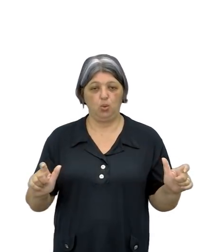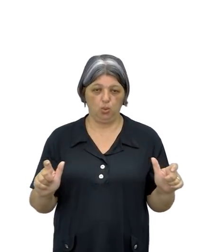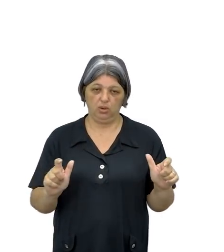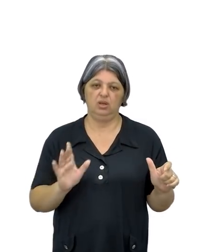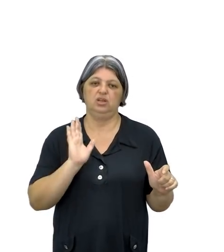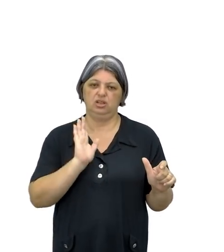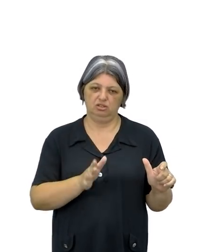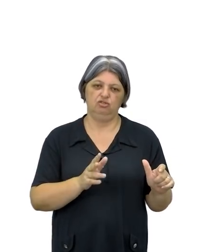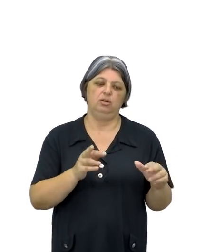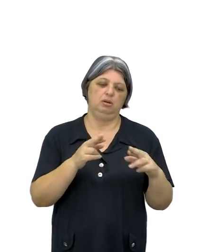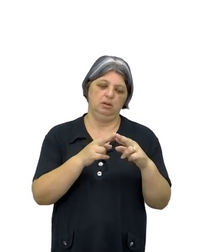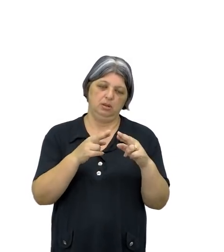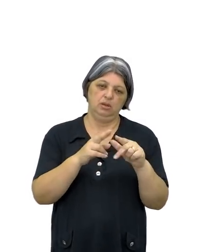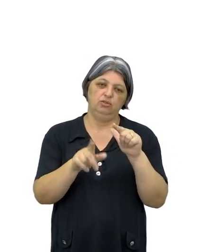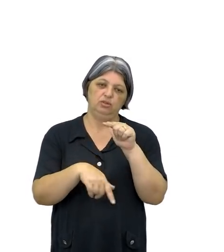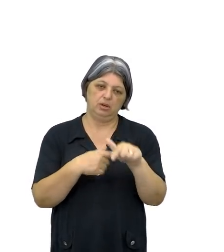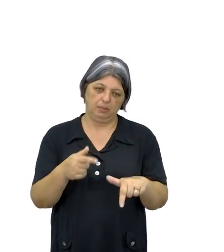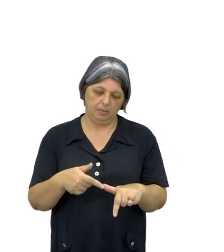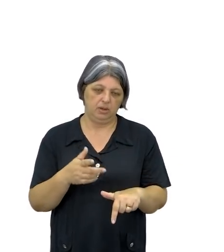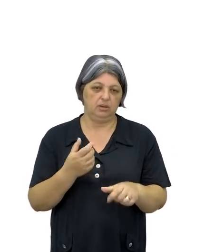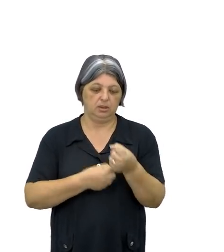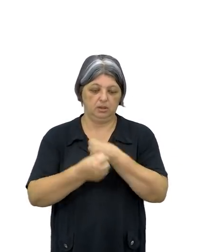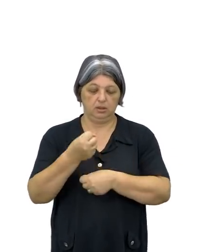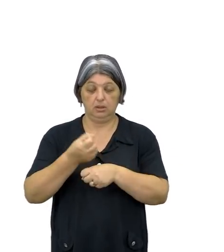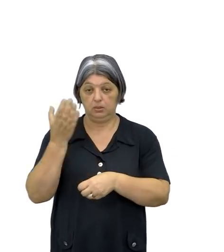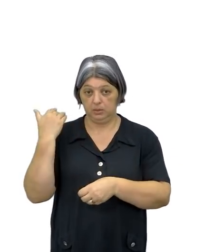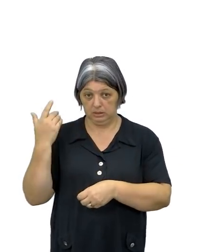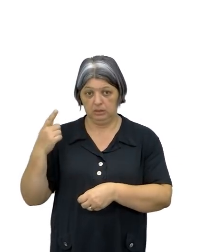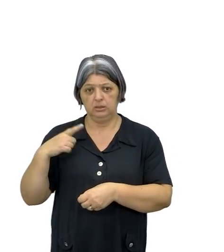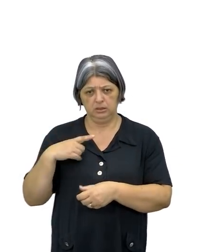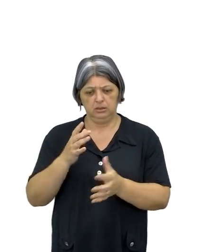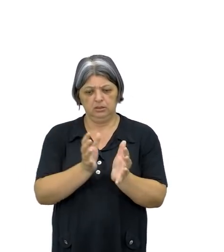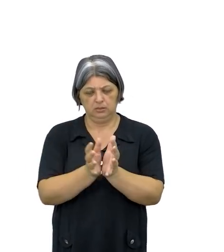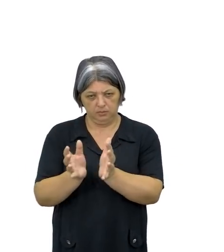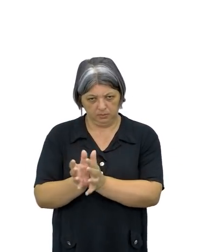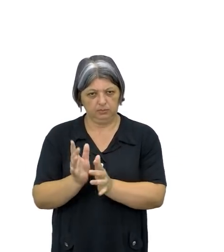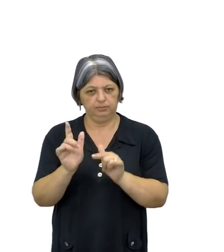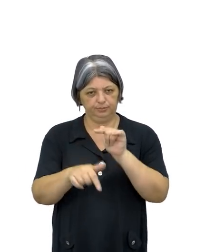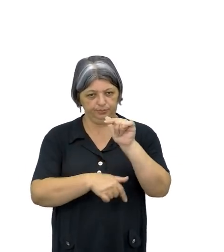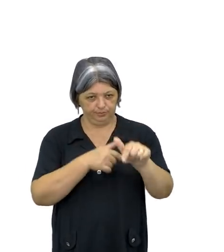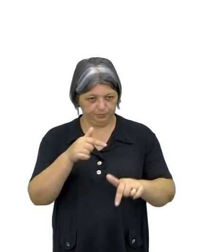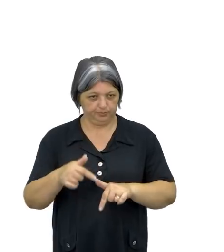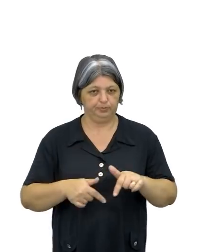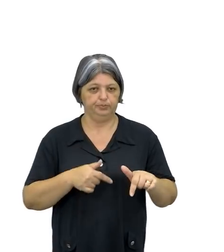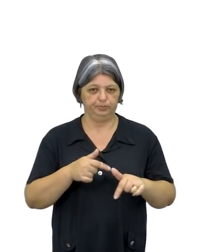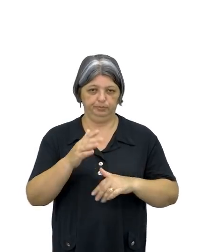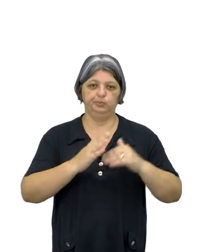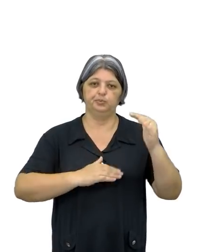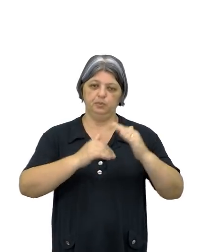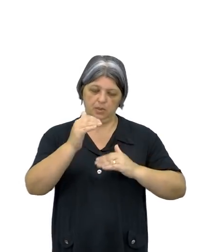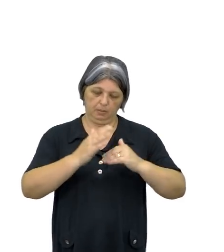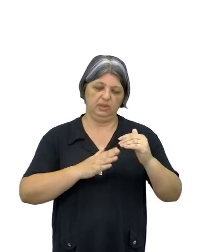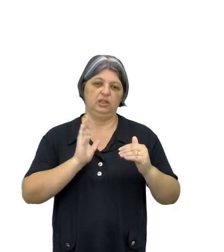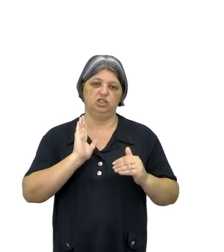já está na rede, né, vocês já o ano passado todinho, vocês trabalharam com essas habilidades,